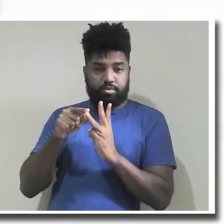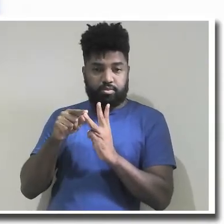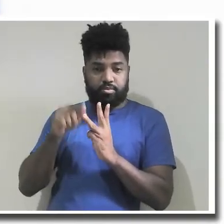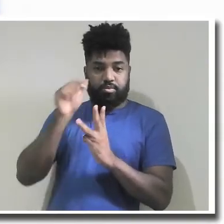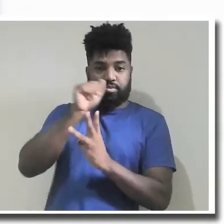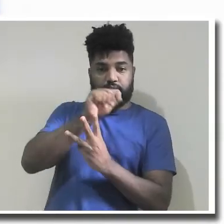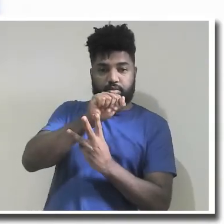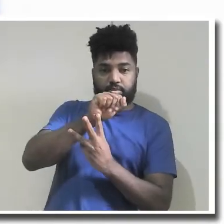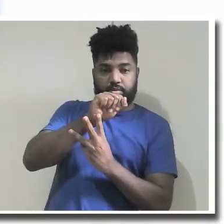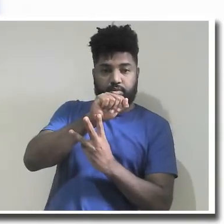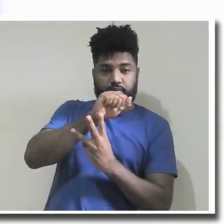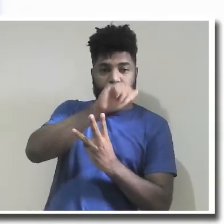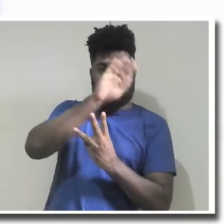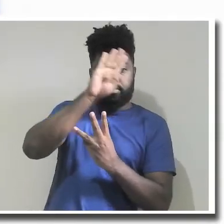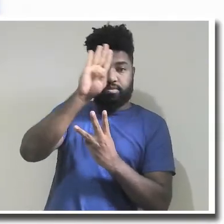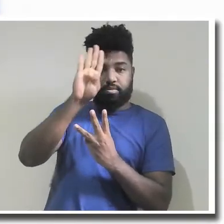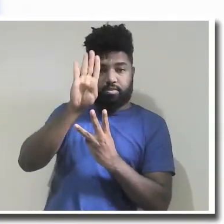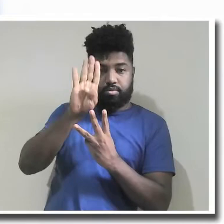A mais B